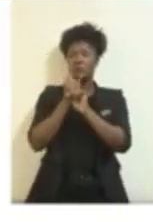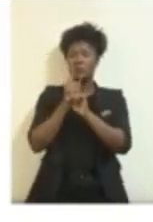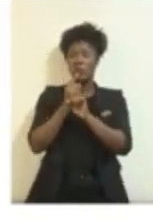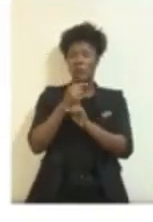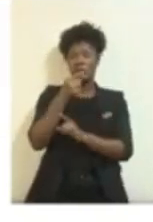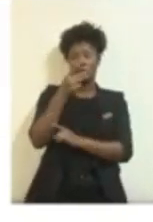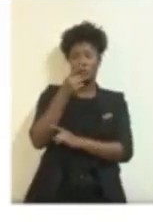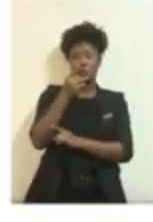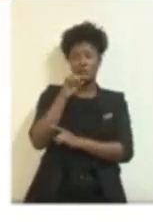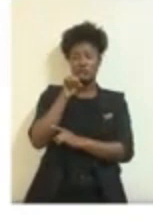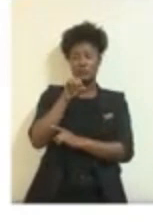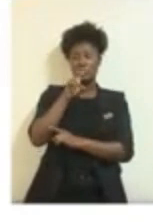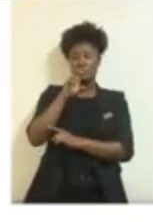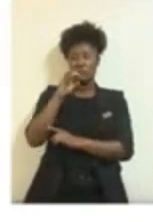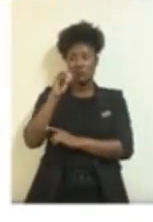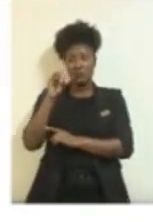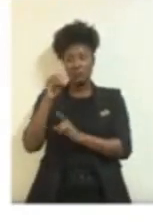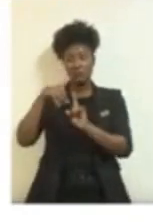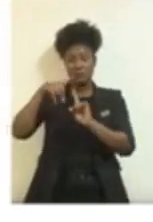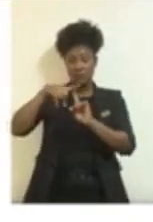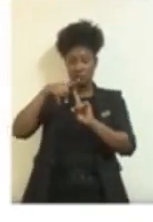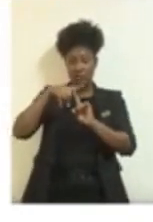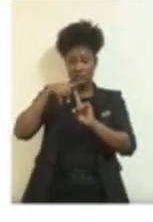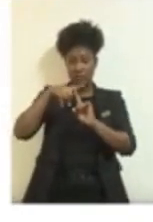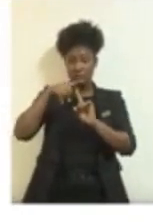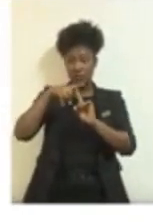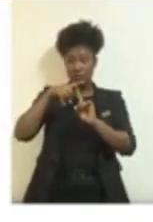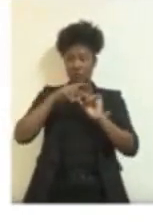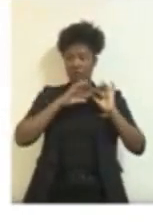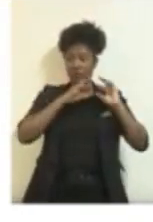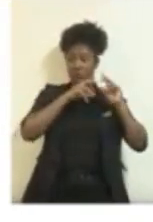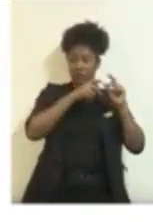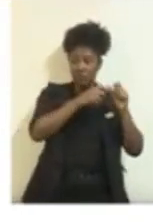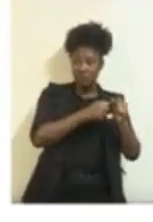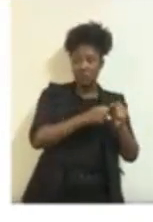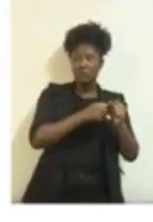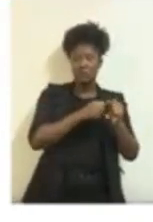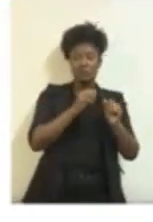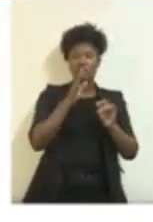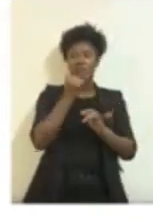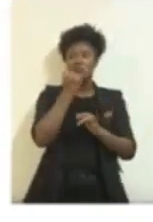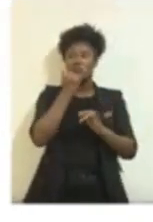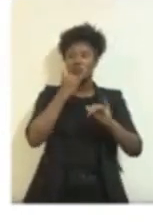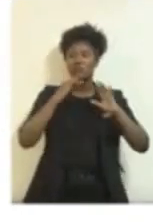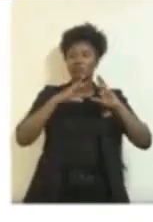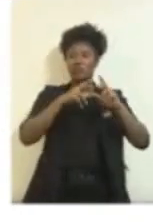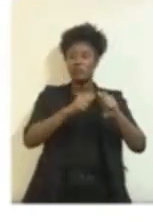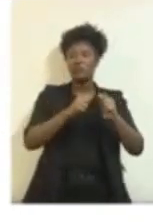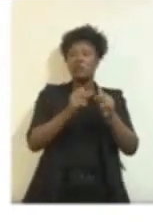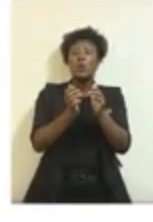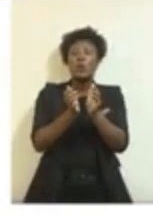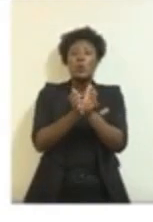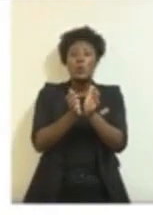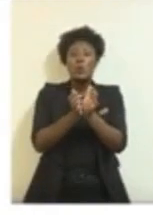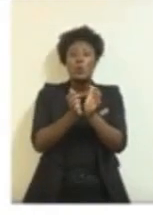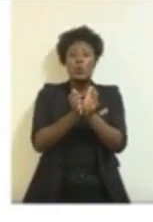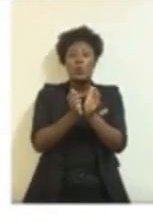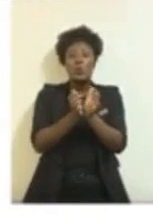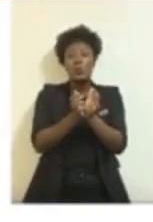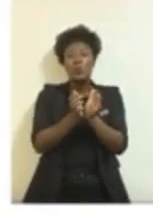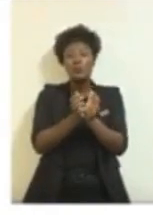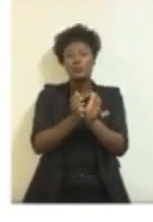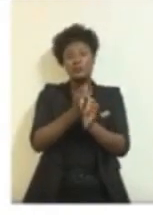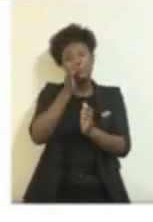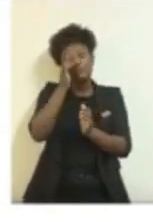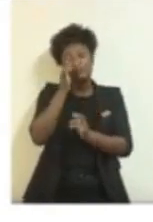e um pouco mais espécies atualmente conhecidas no bioma Pampa, né? Isso também para chamar a atenção que é um bioma muito diverso,